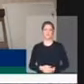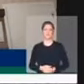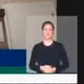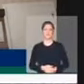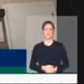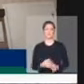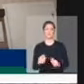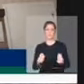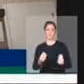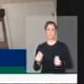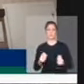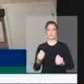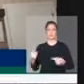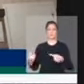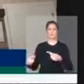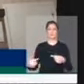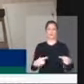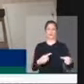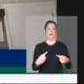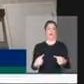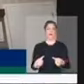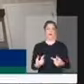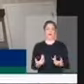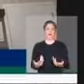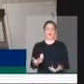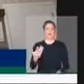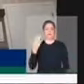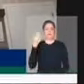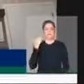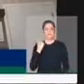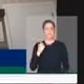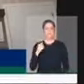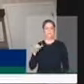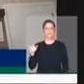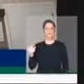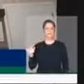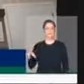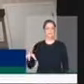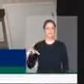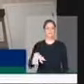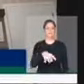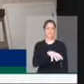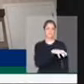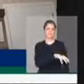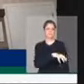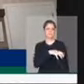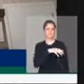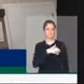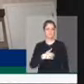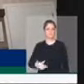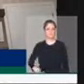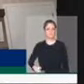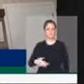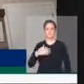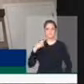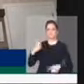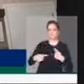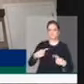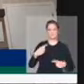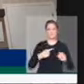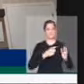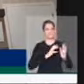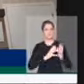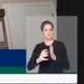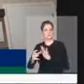processo de das movimentações que cada força política que cada partido é que todos